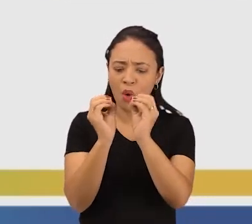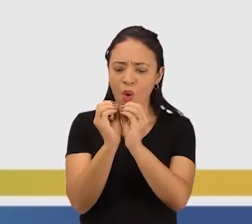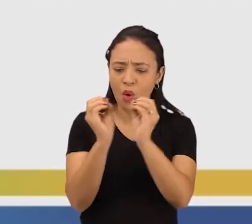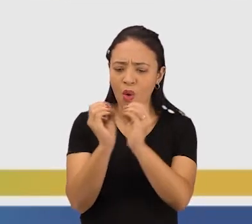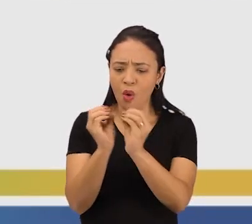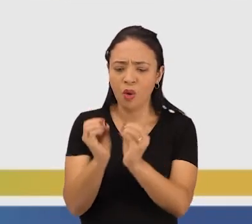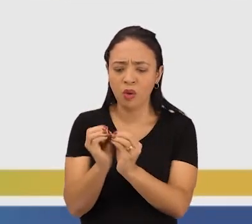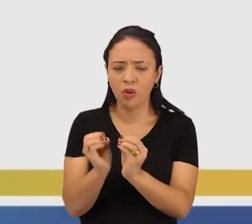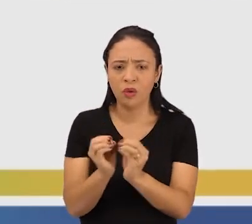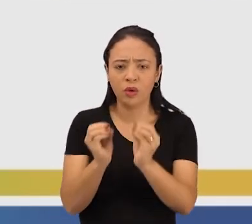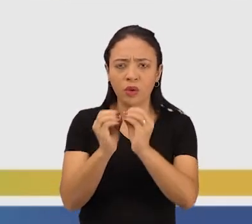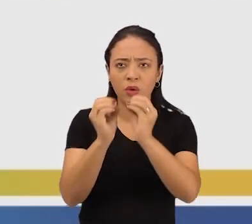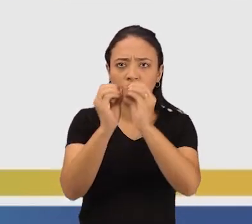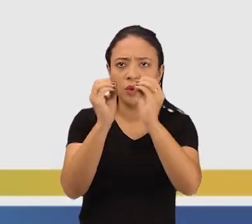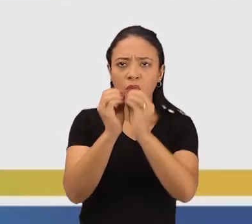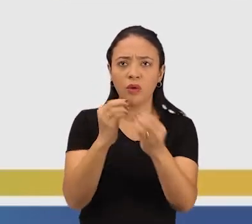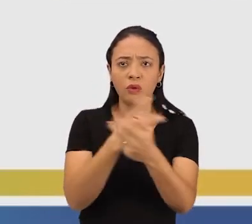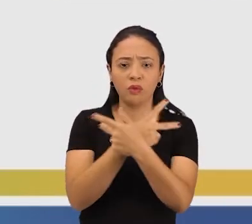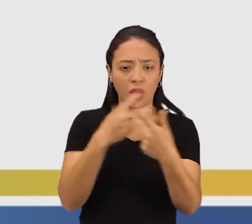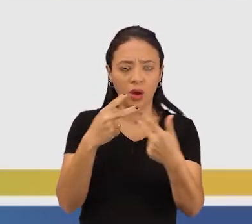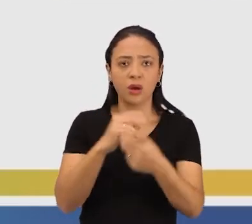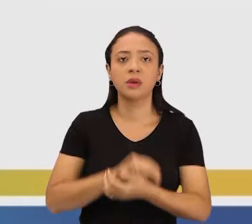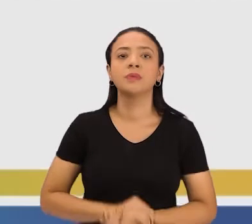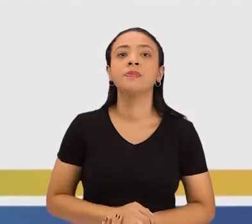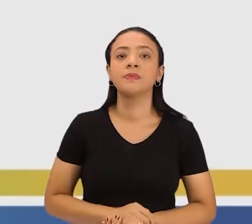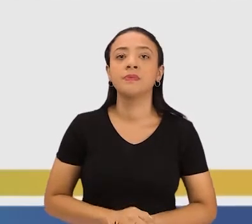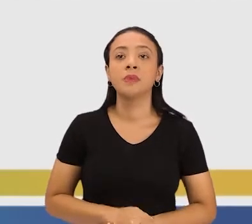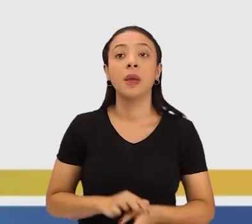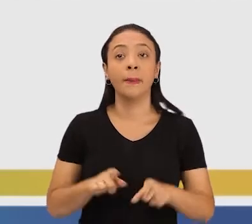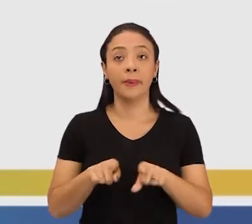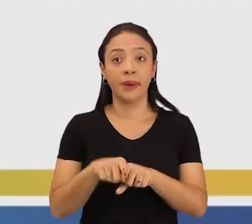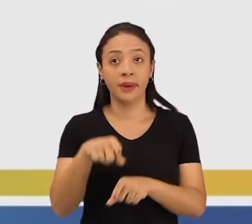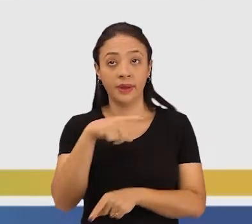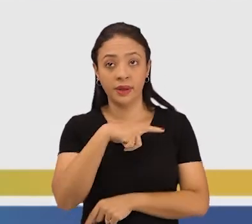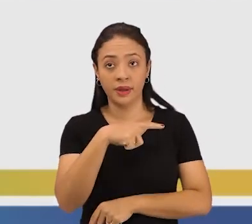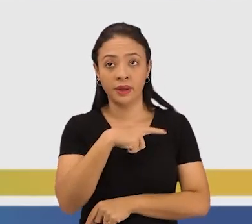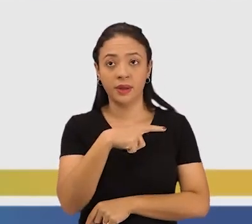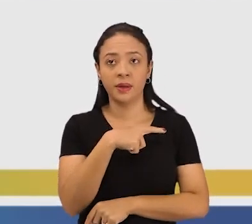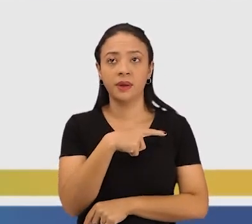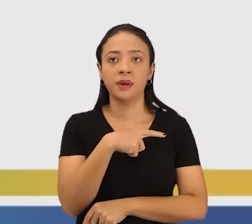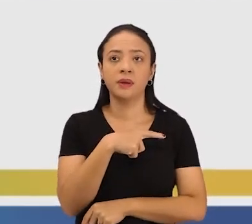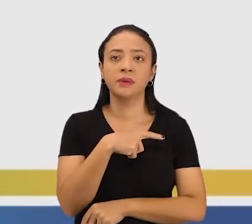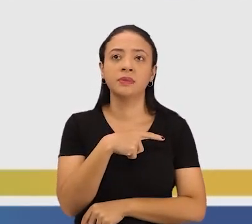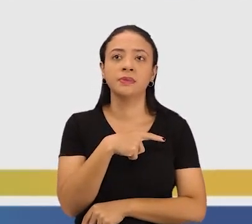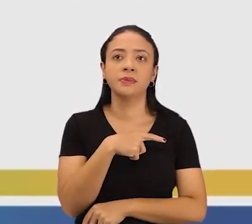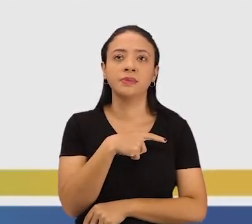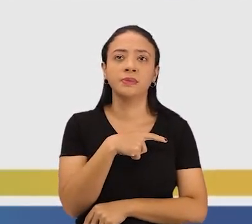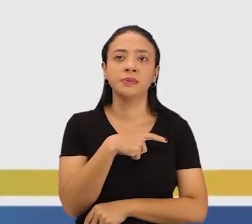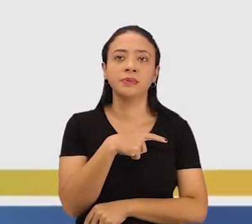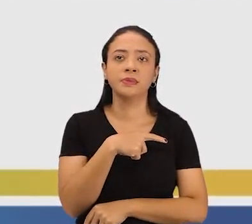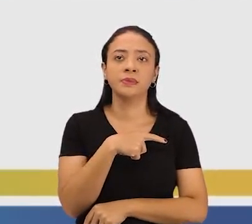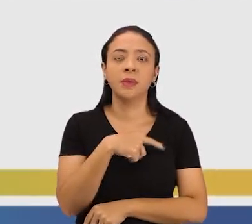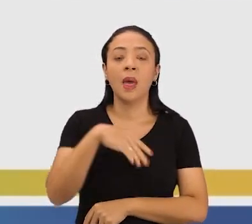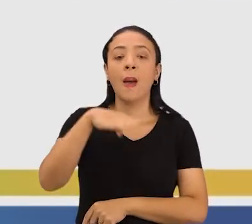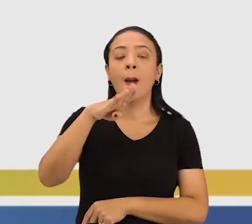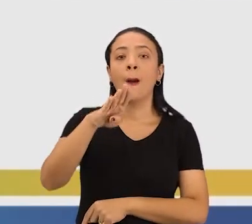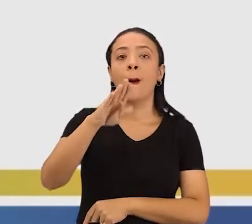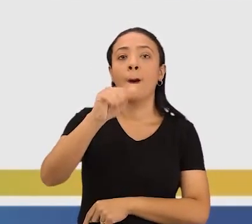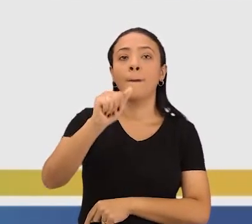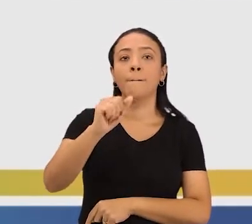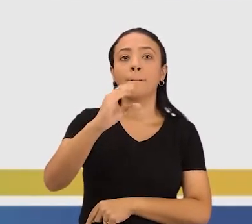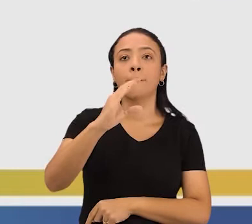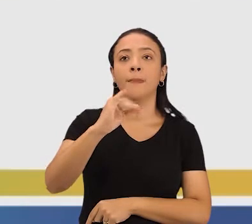as chamadas de estafilococos. Temos aí aquelas que são os bacilos. Lembra que tem um formato de